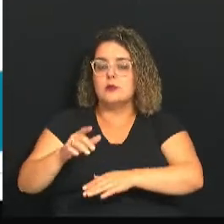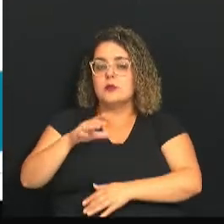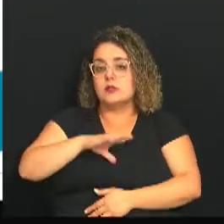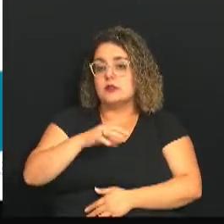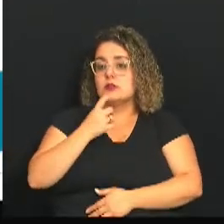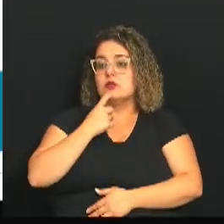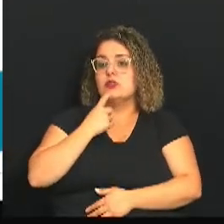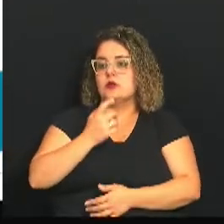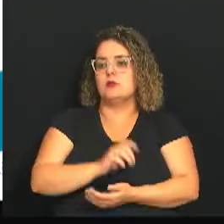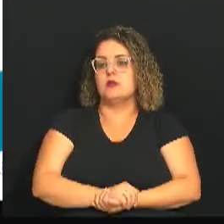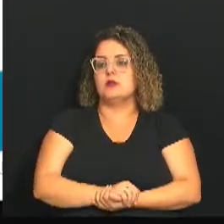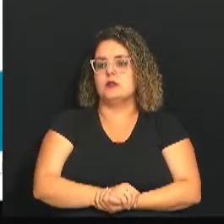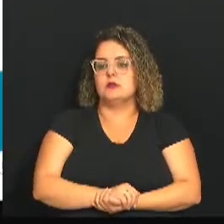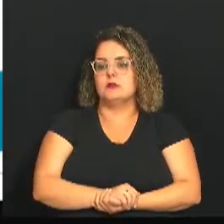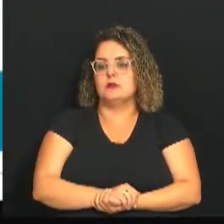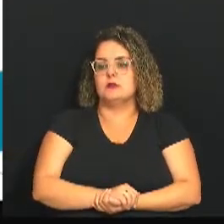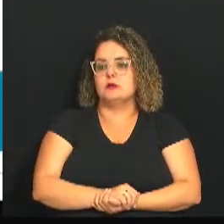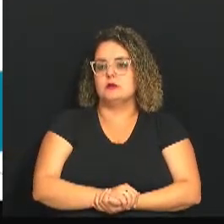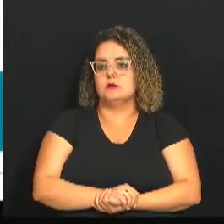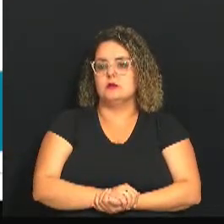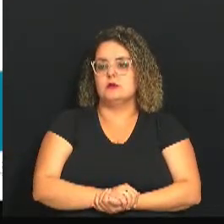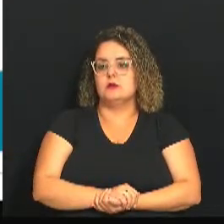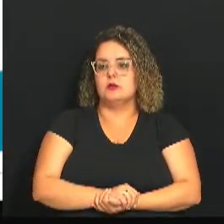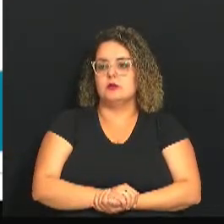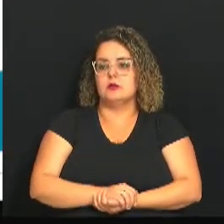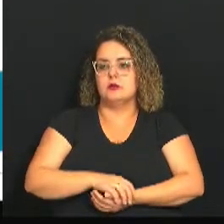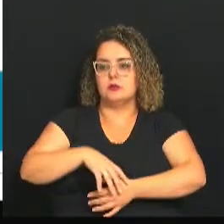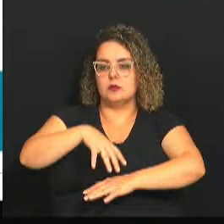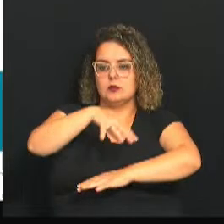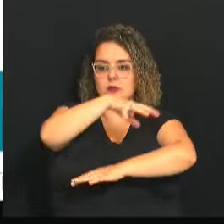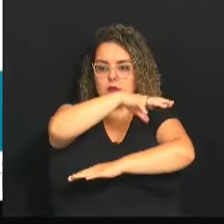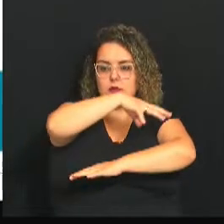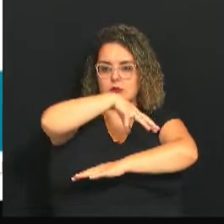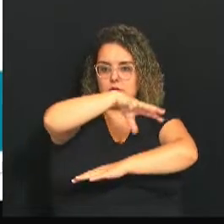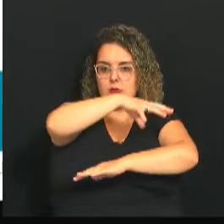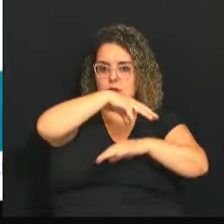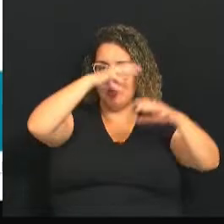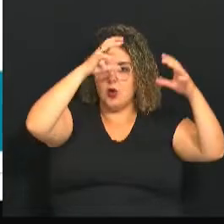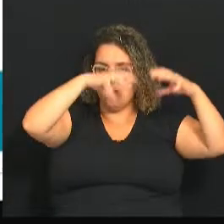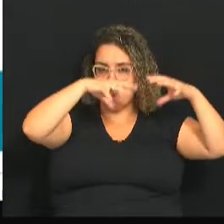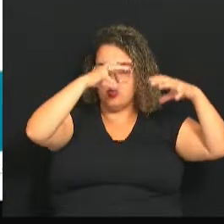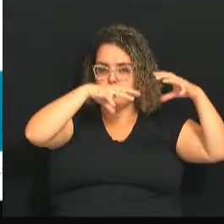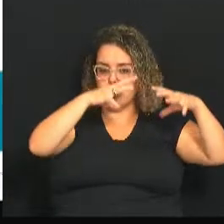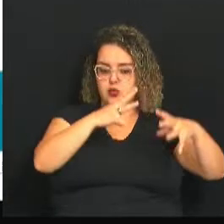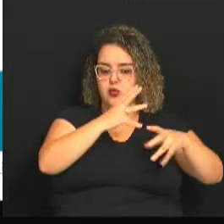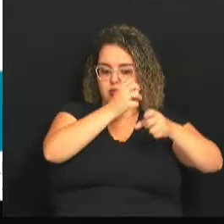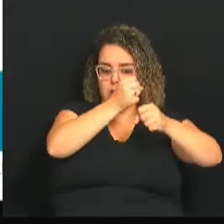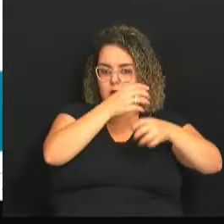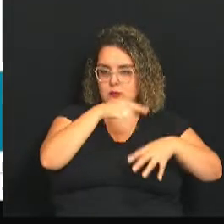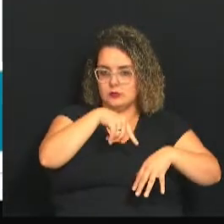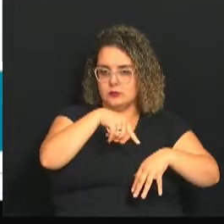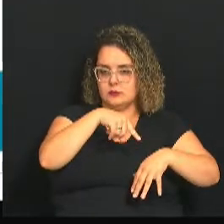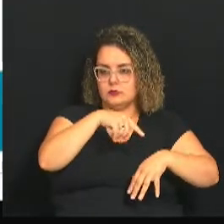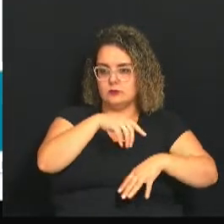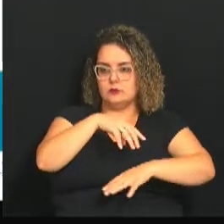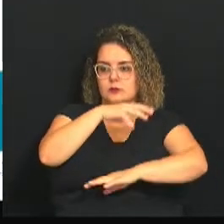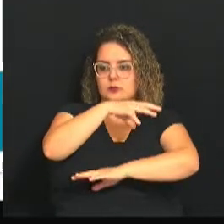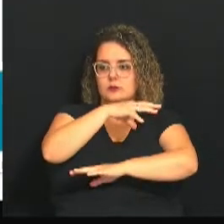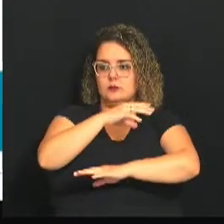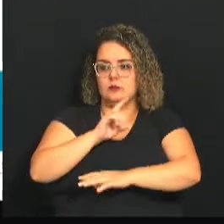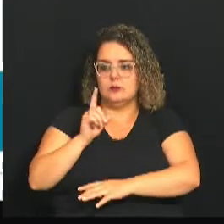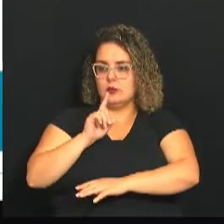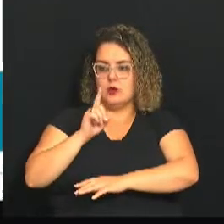atenção, né, é que justamente a região em que houve maior número de registros de alagamento não é uma região